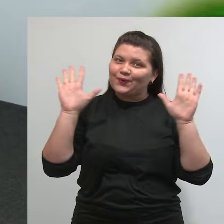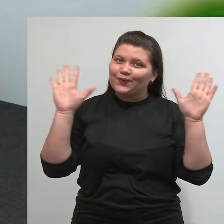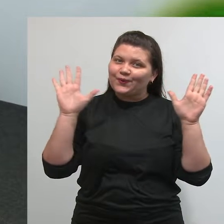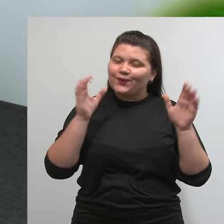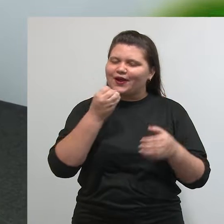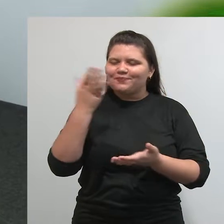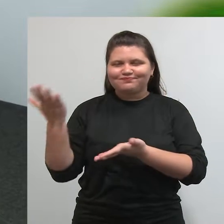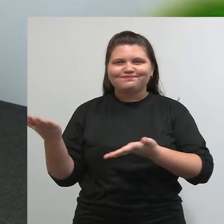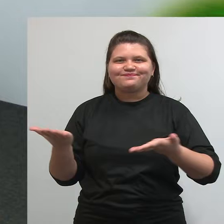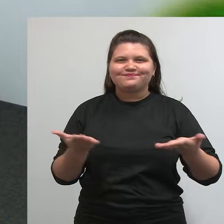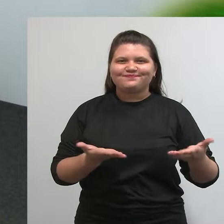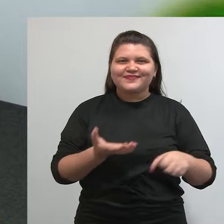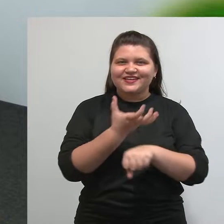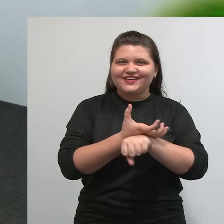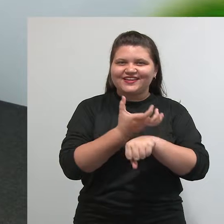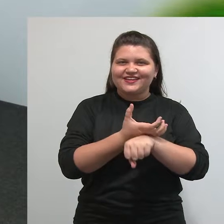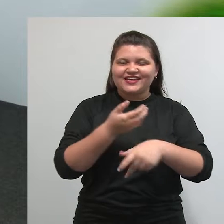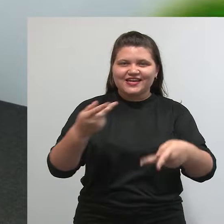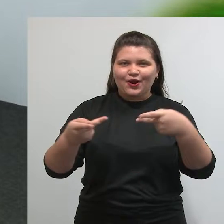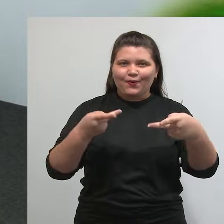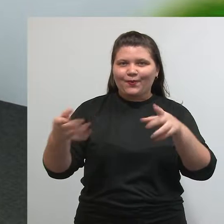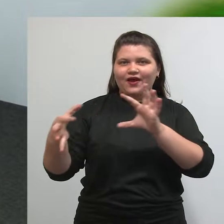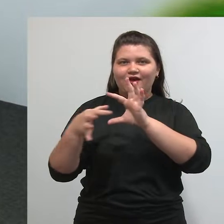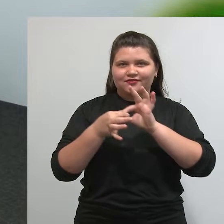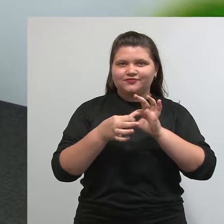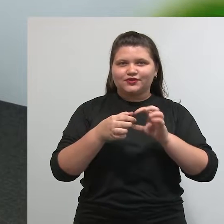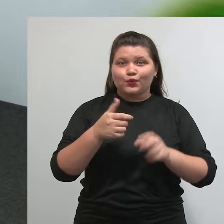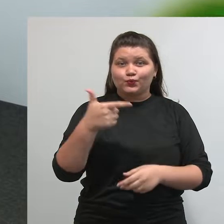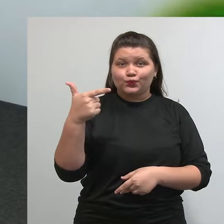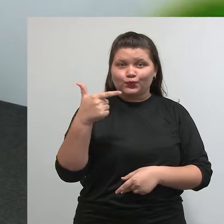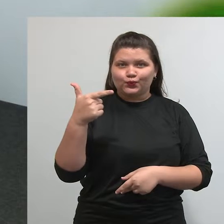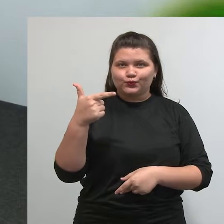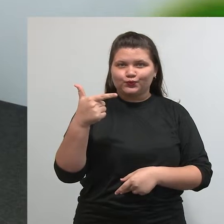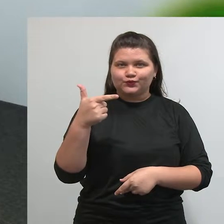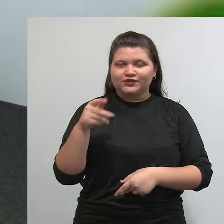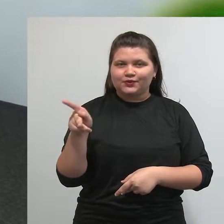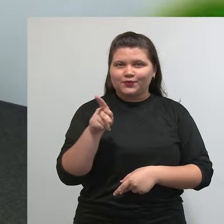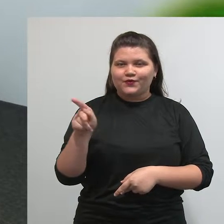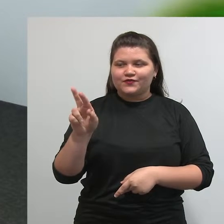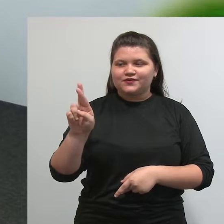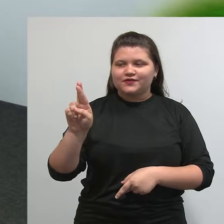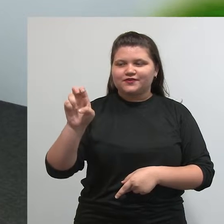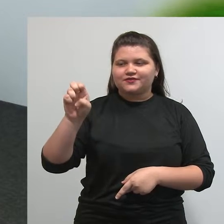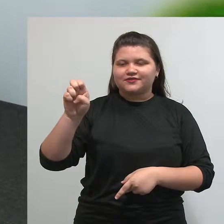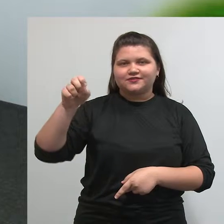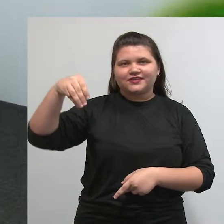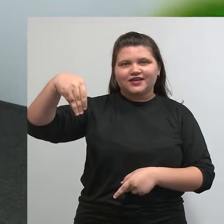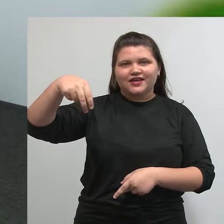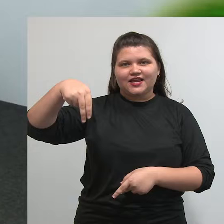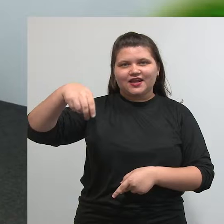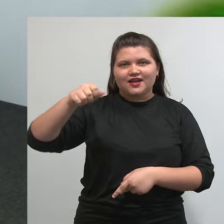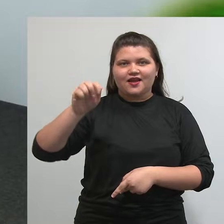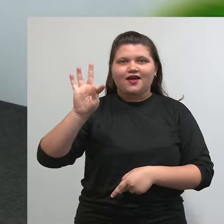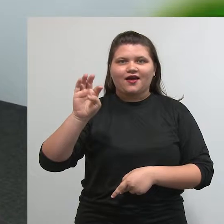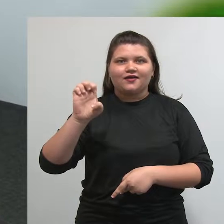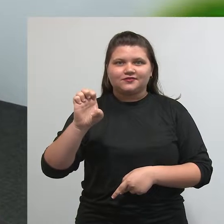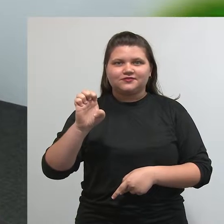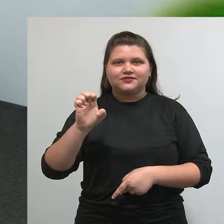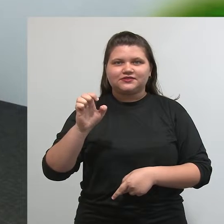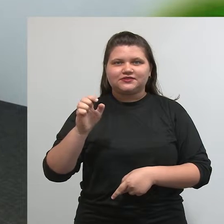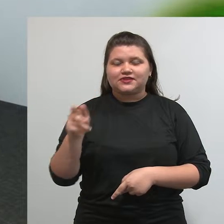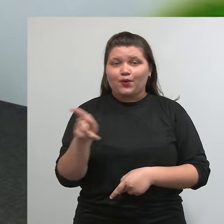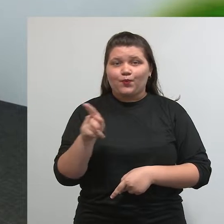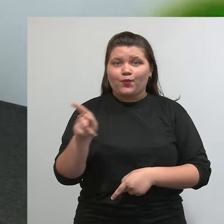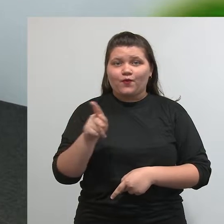Olá, bem-vindo à disciplina de Projeto Integrador 2. Eu me chamo Renata Nobre, sou docente do ensino superior,